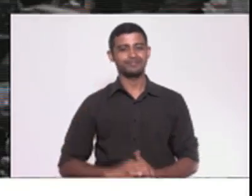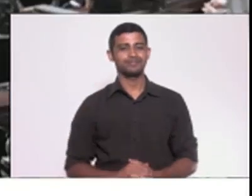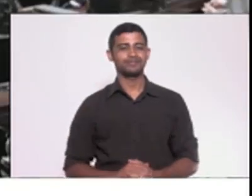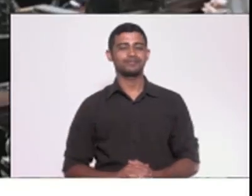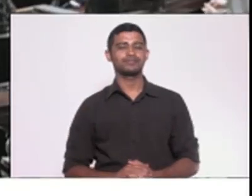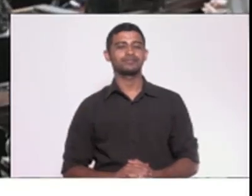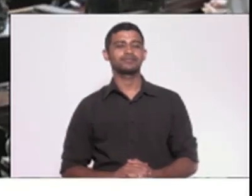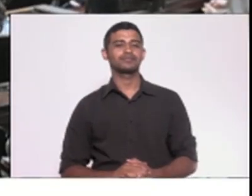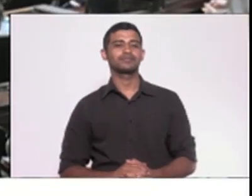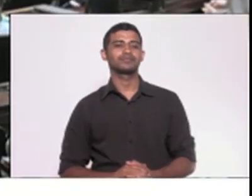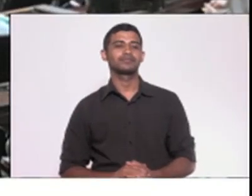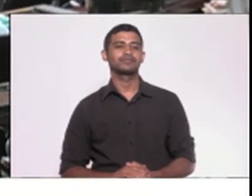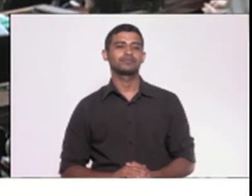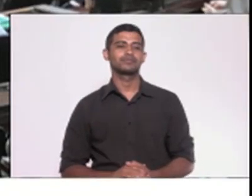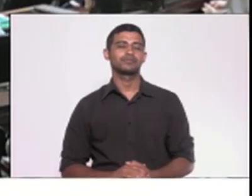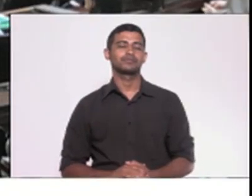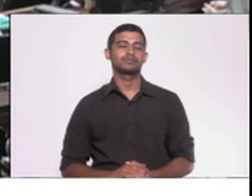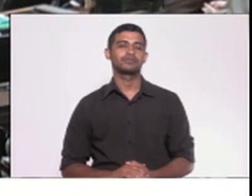estivessem.